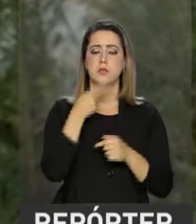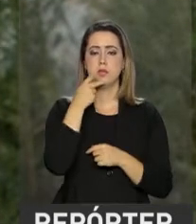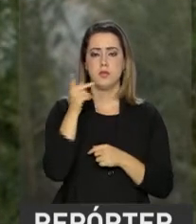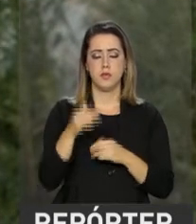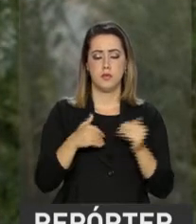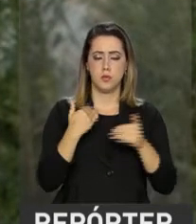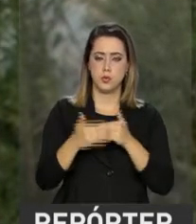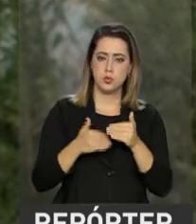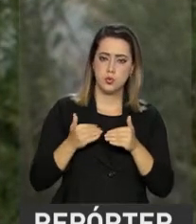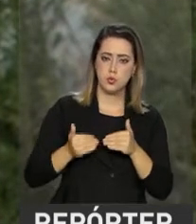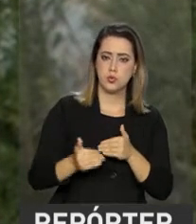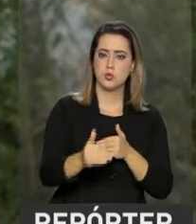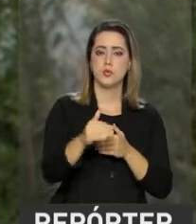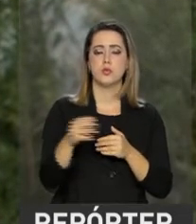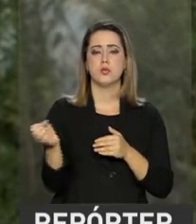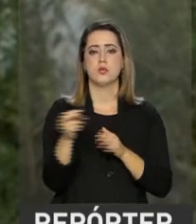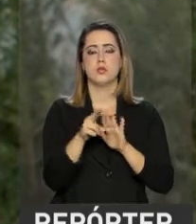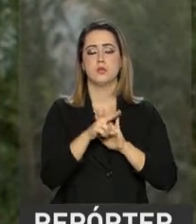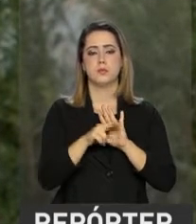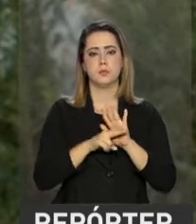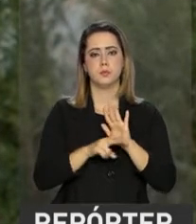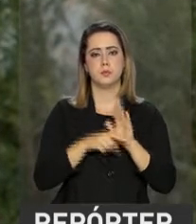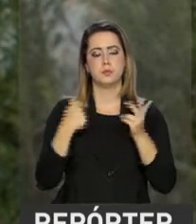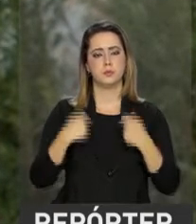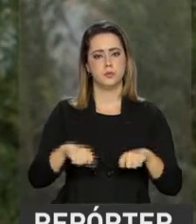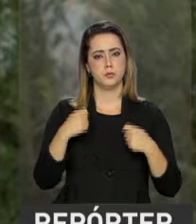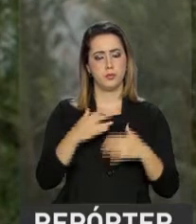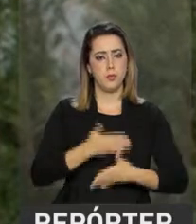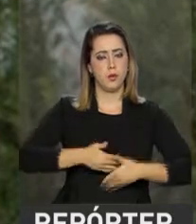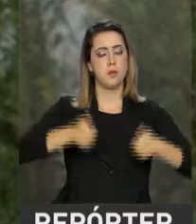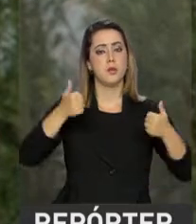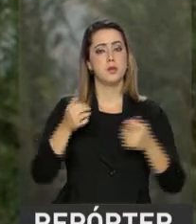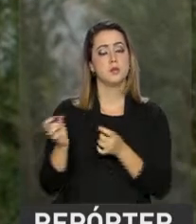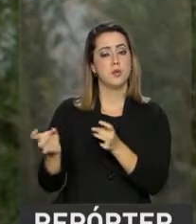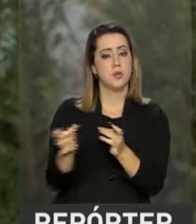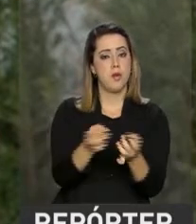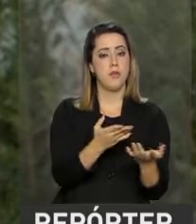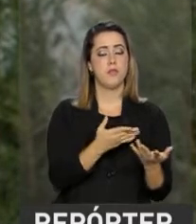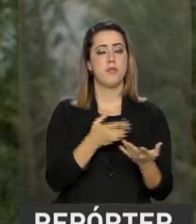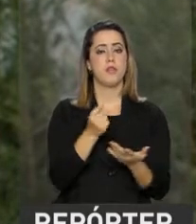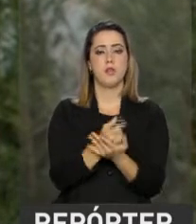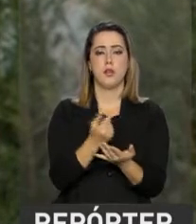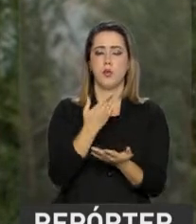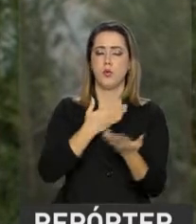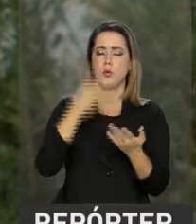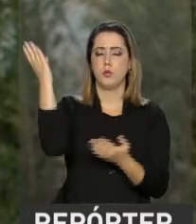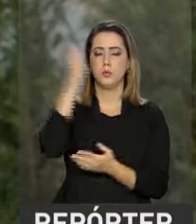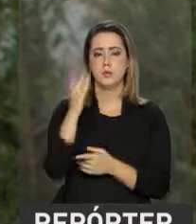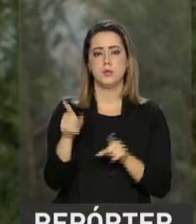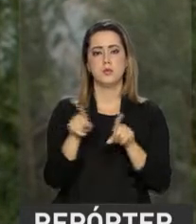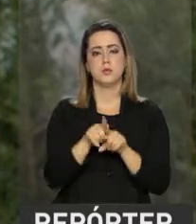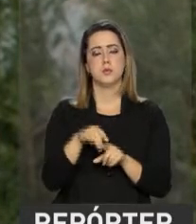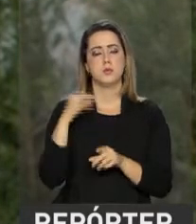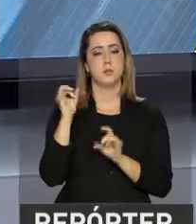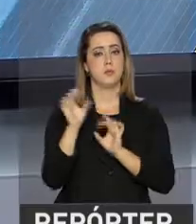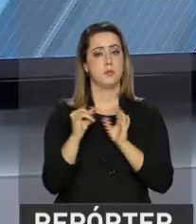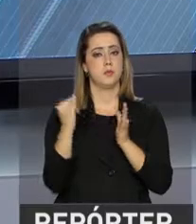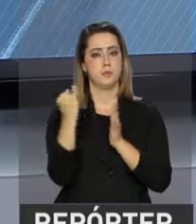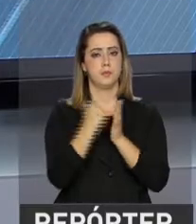a continuidade de reformas necessárias para melhorar a competitividade brasileira, em especial a tributária.